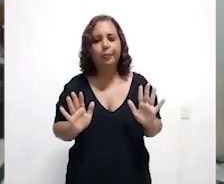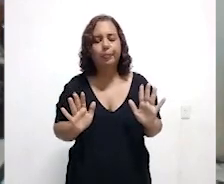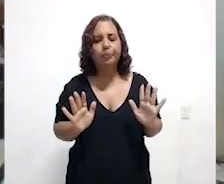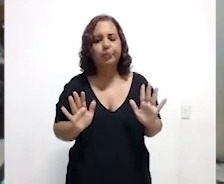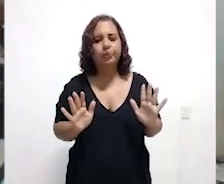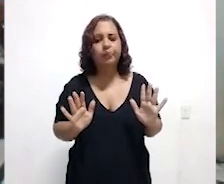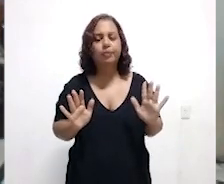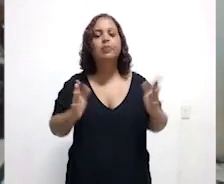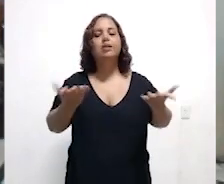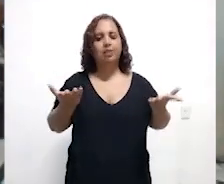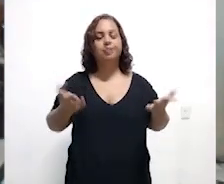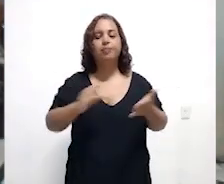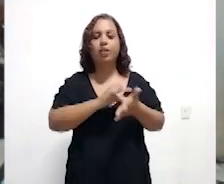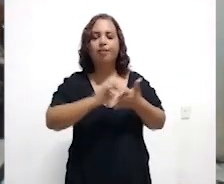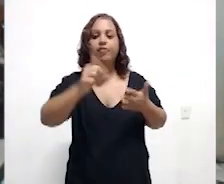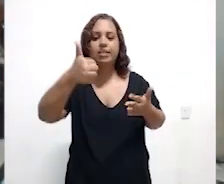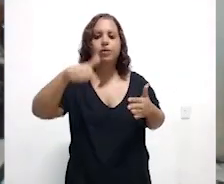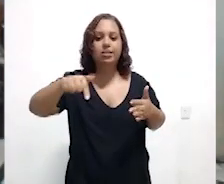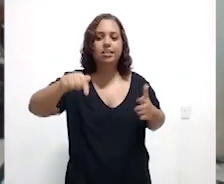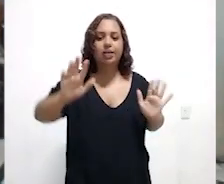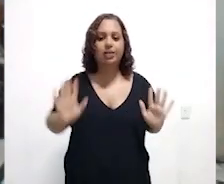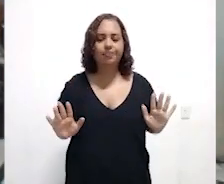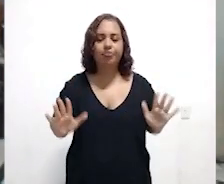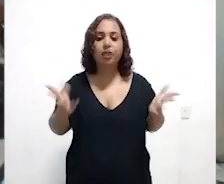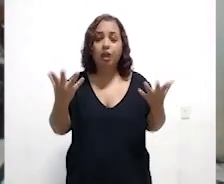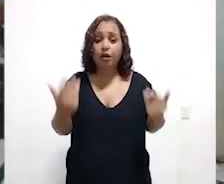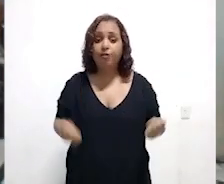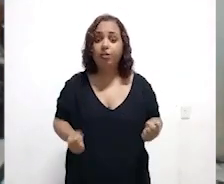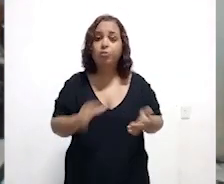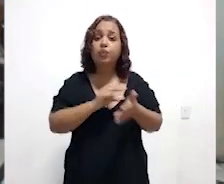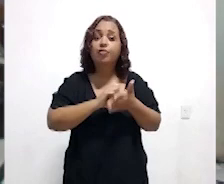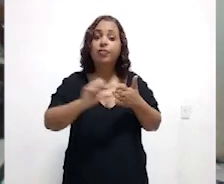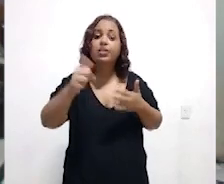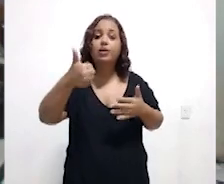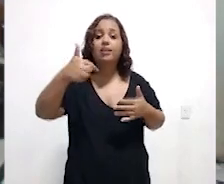Isso, verso 17. Vamos para o verso 17.